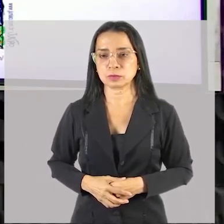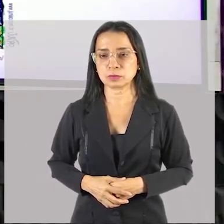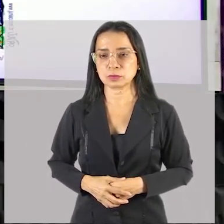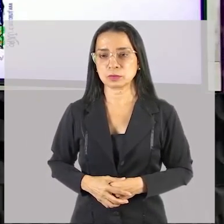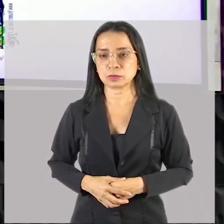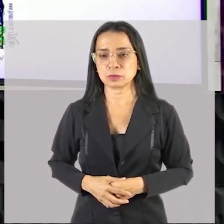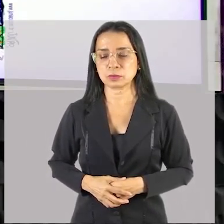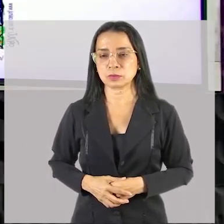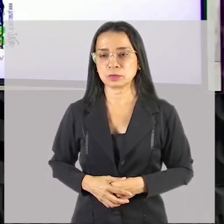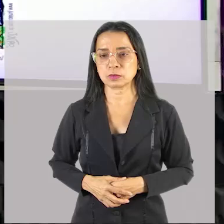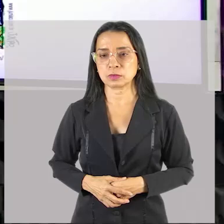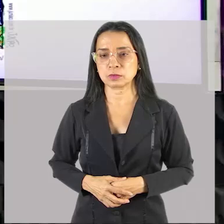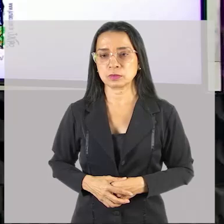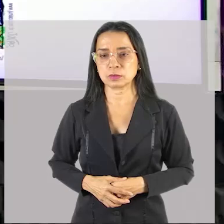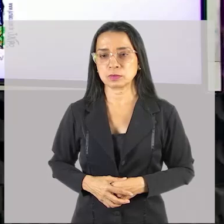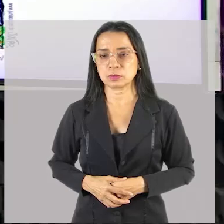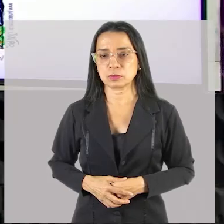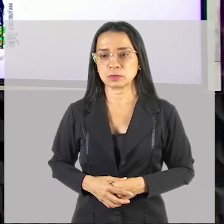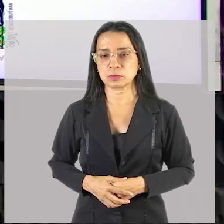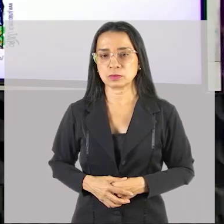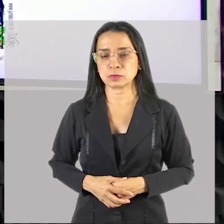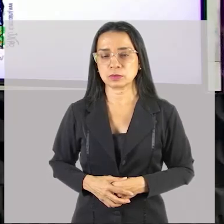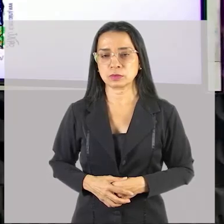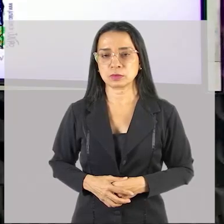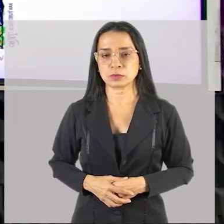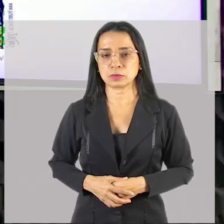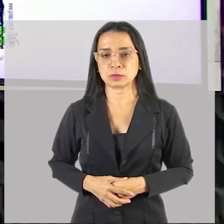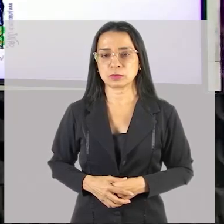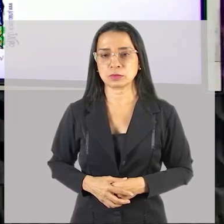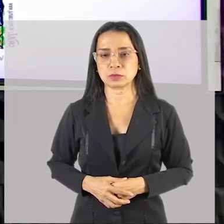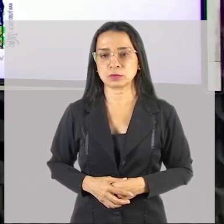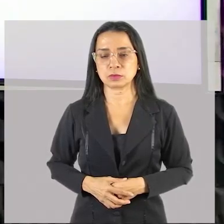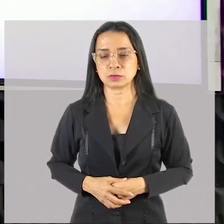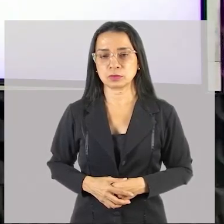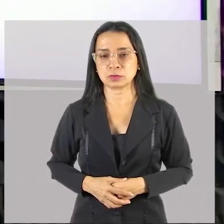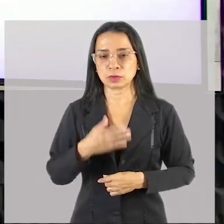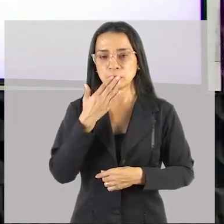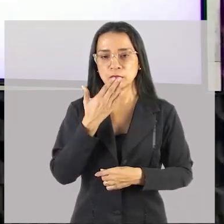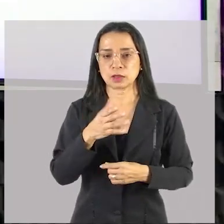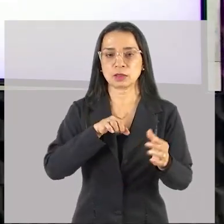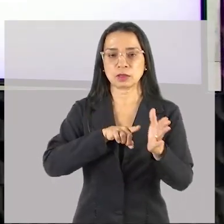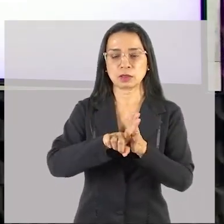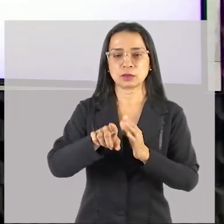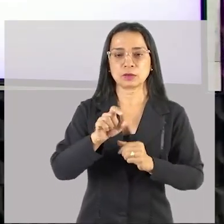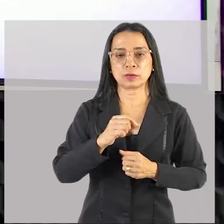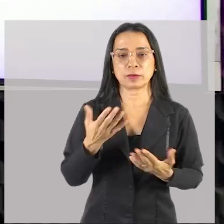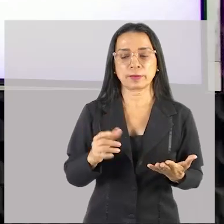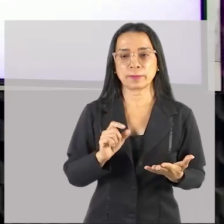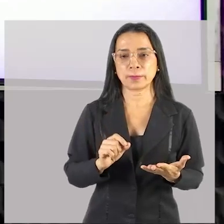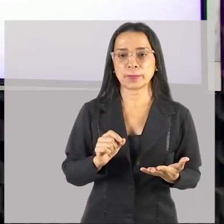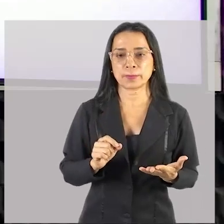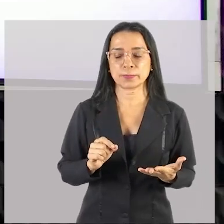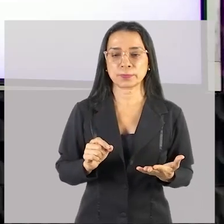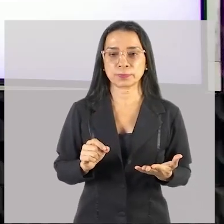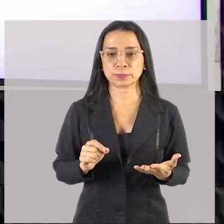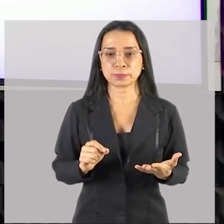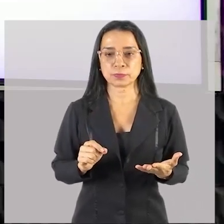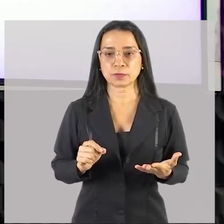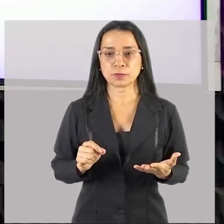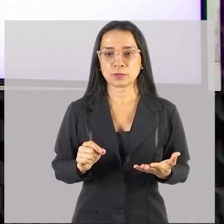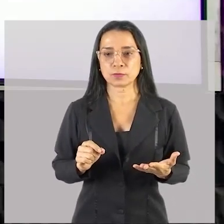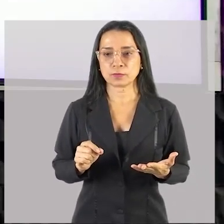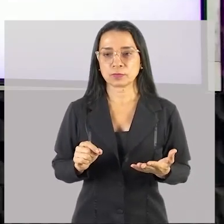número 16 é uma questão da UEMA, né, de 2022. E o que a questão pede? Os estudos contemporâneos